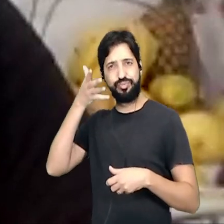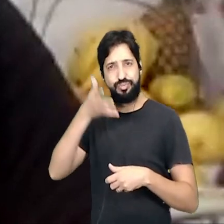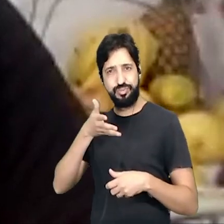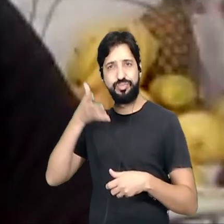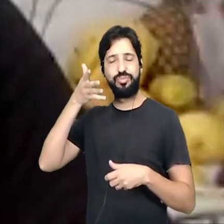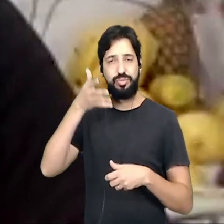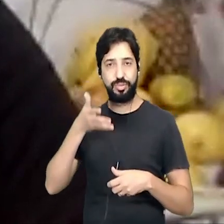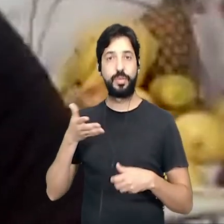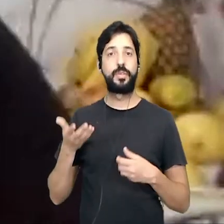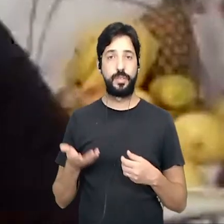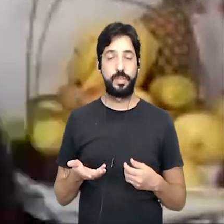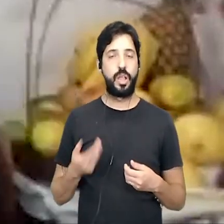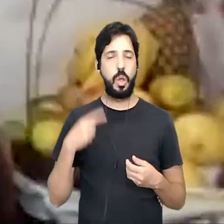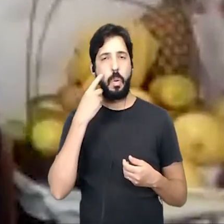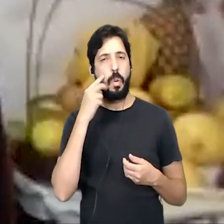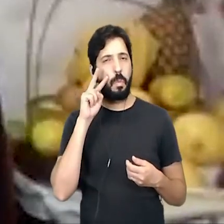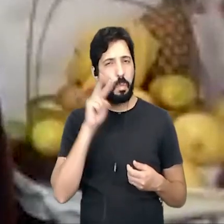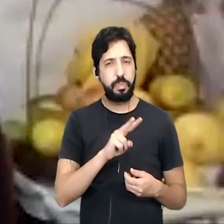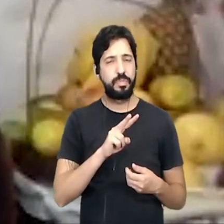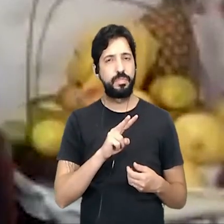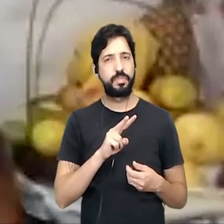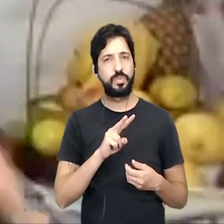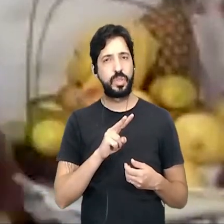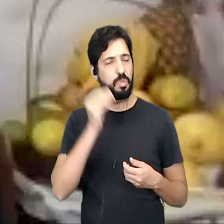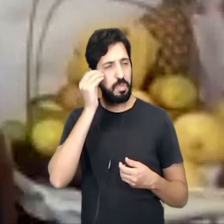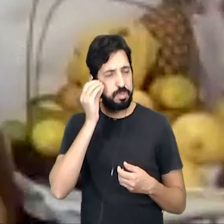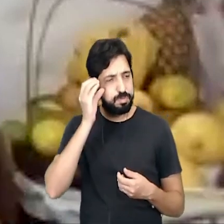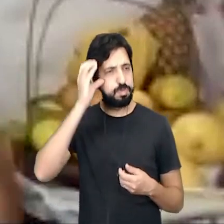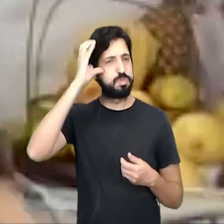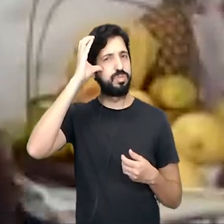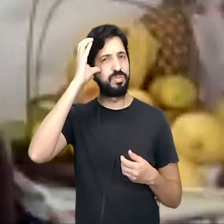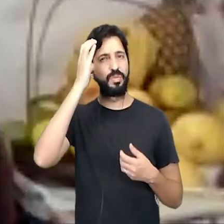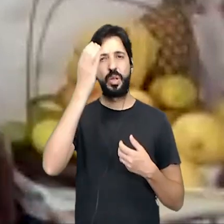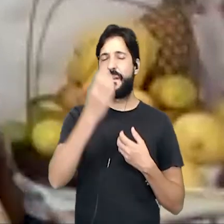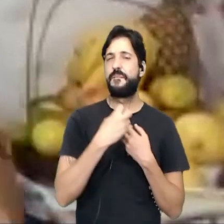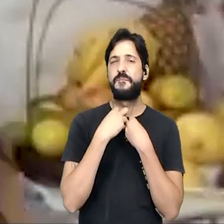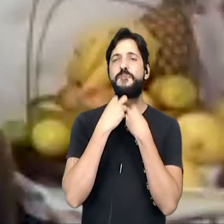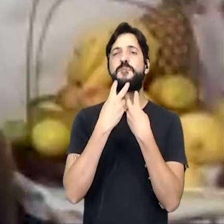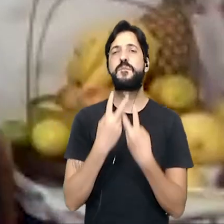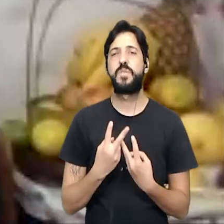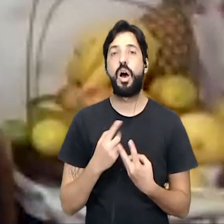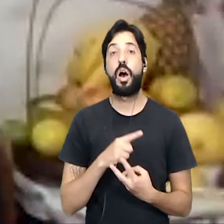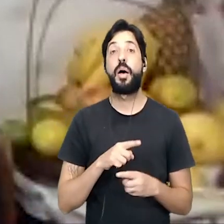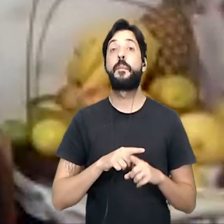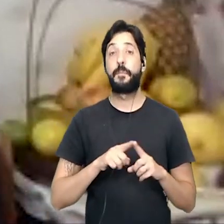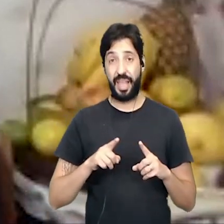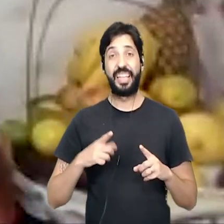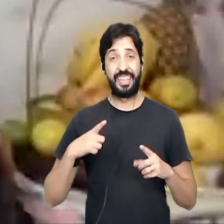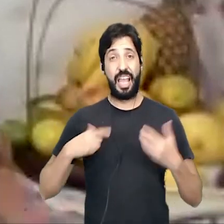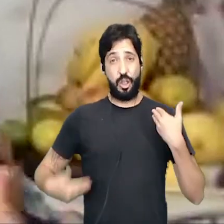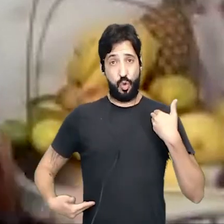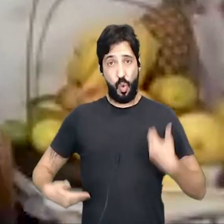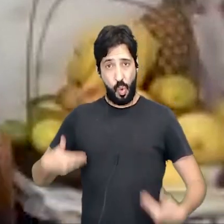suas falas, que eu ficava olhando aquilo, todo aquele conhecimento, toda aquela oralidade, mas que